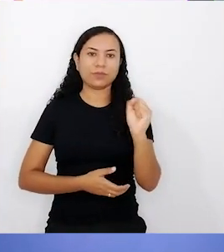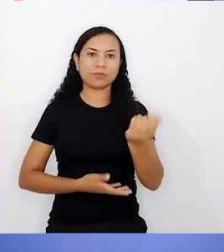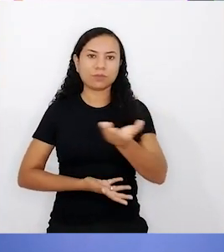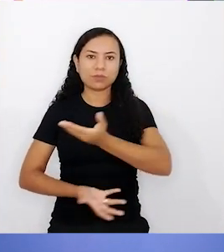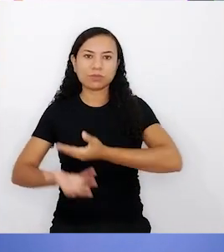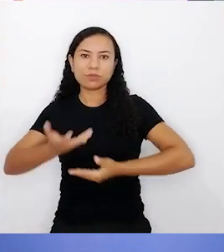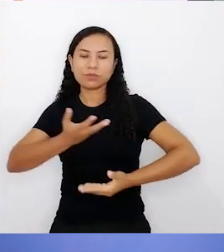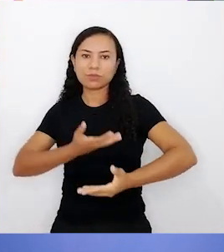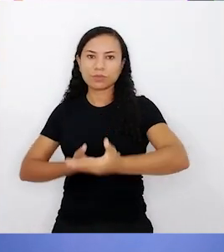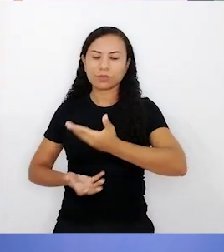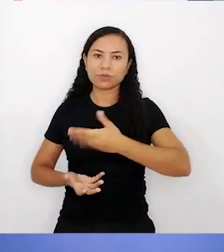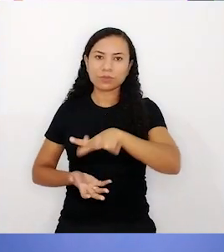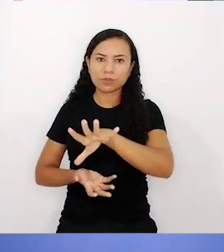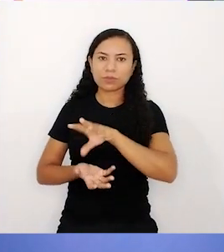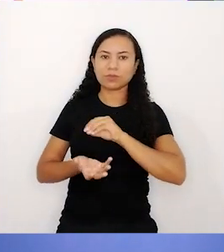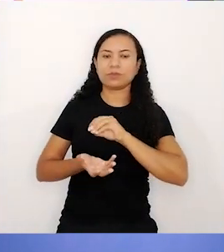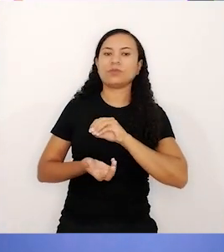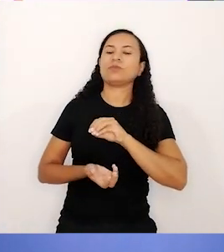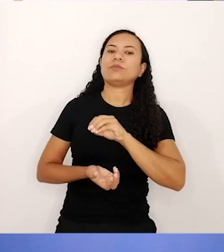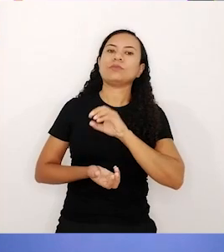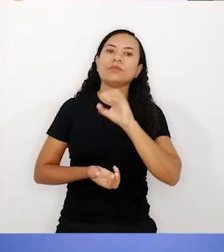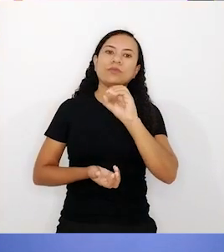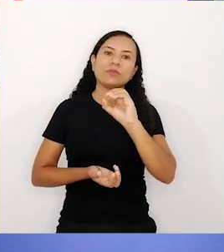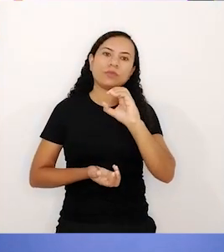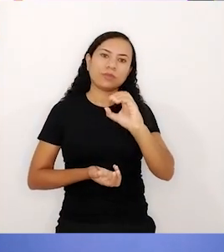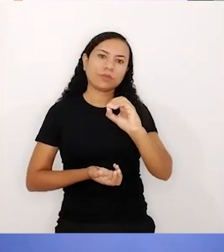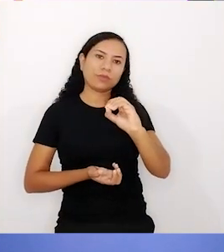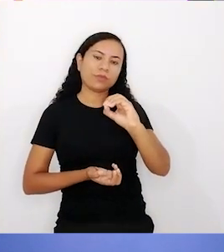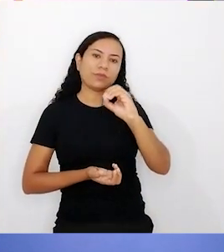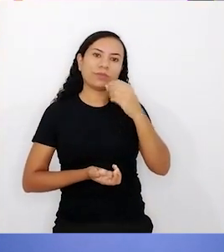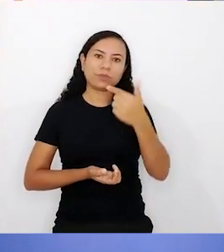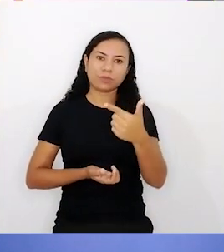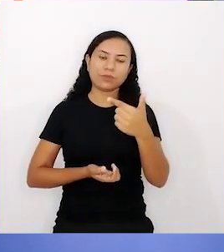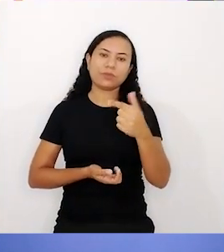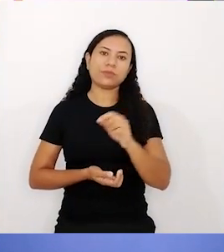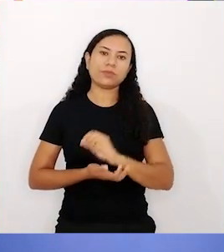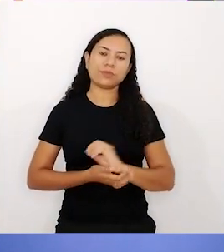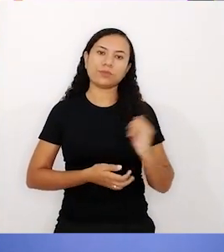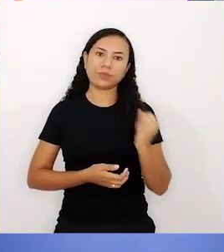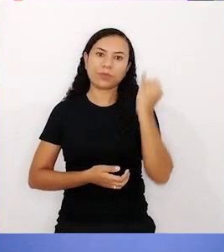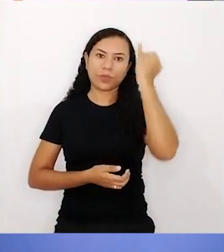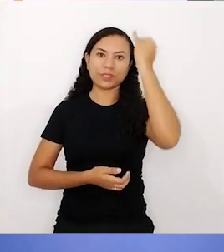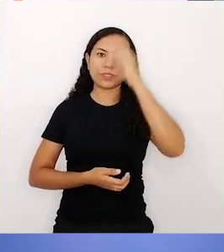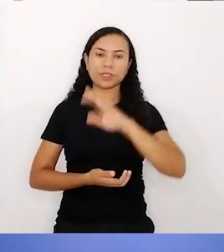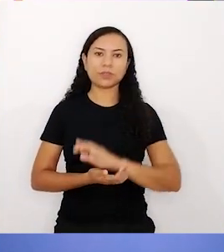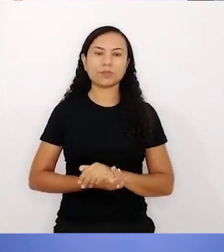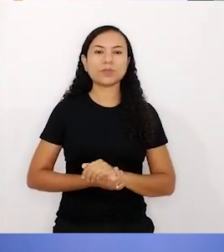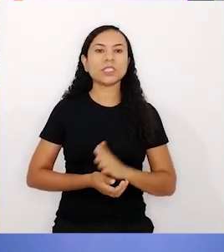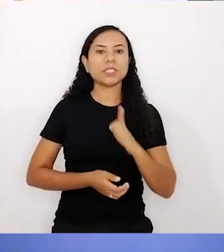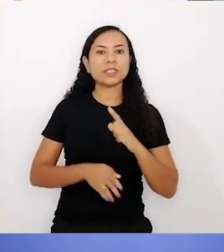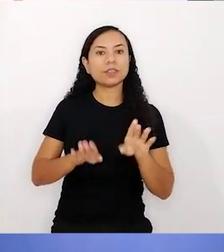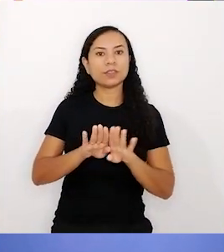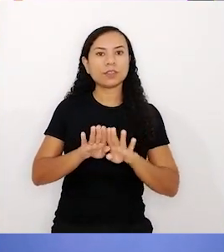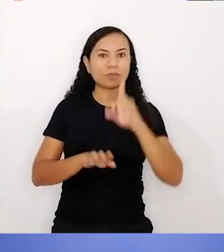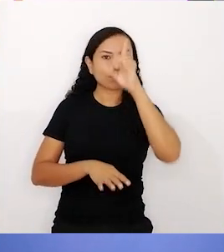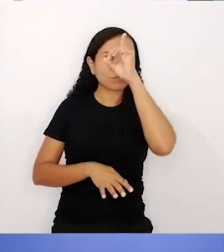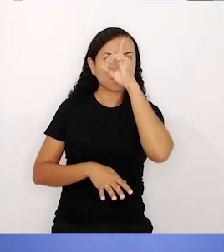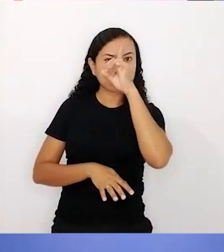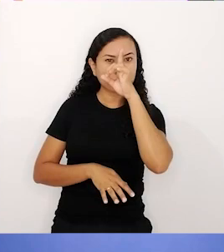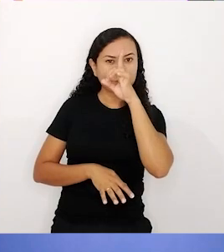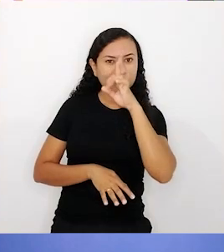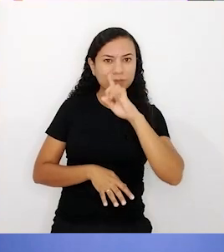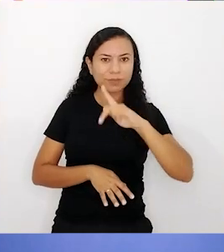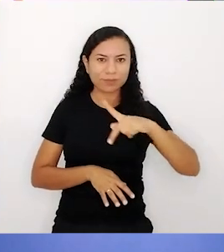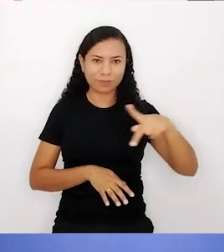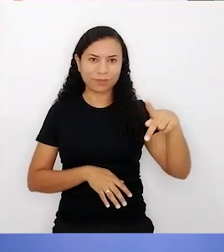o gás oxigênio necessário. O plasma é a parte líquida do sangue. Esse líquido é